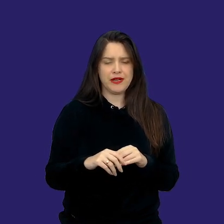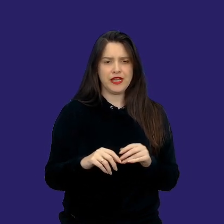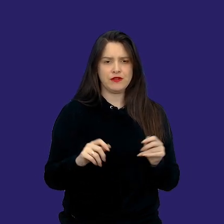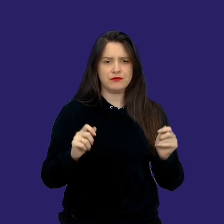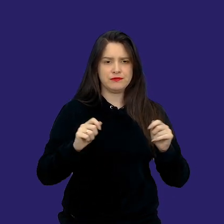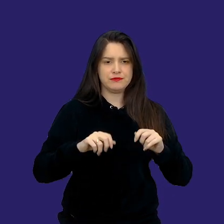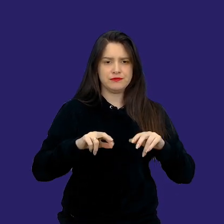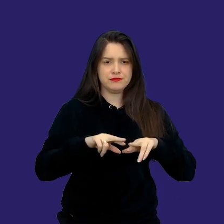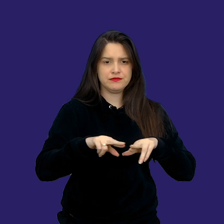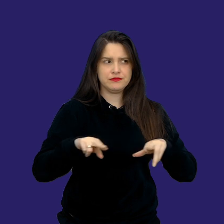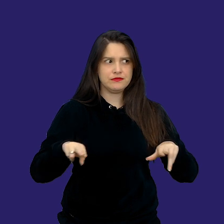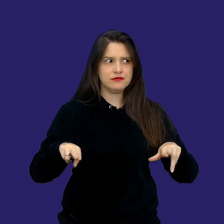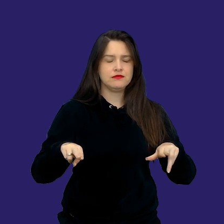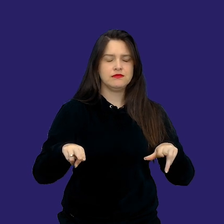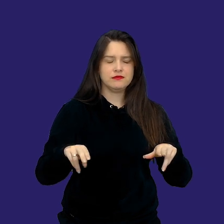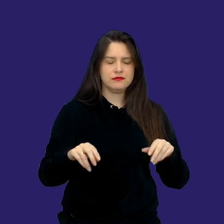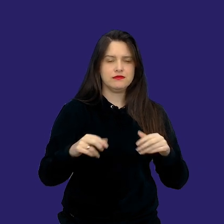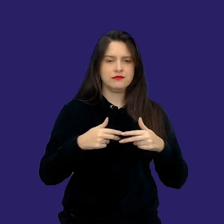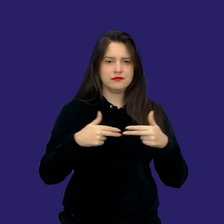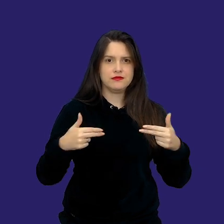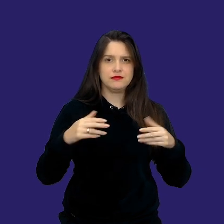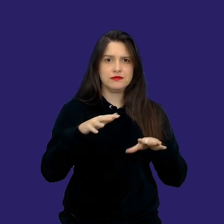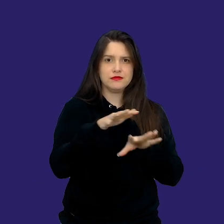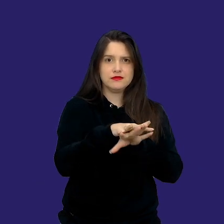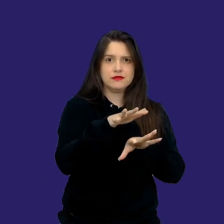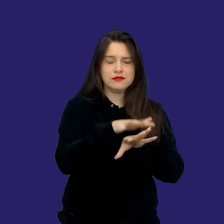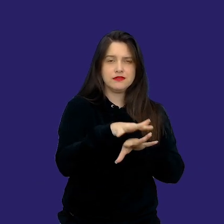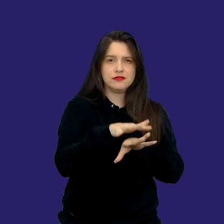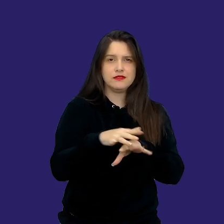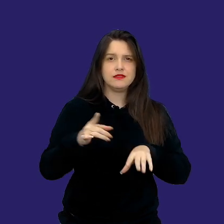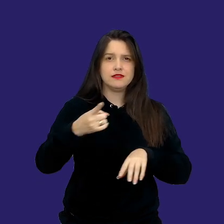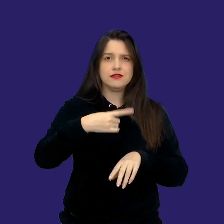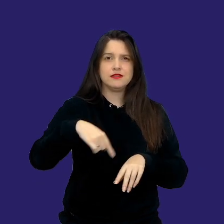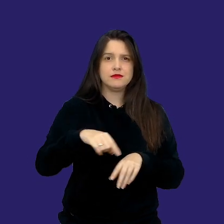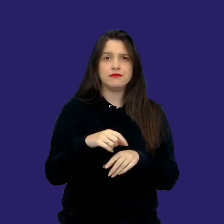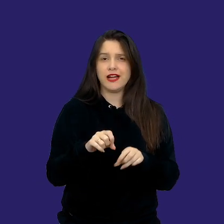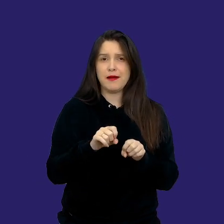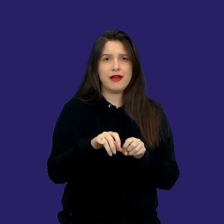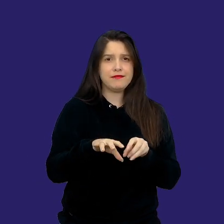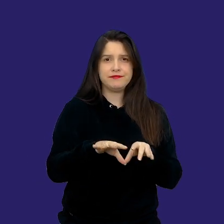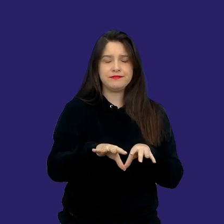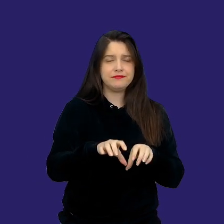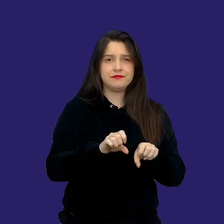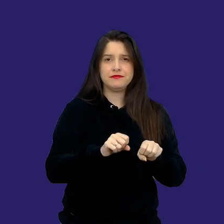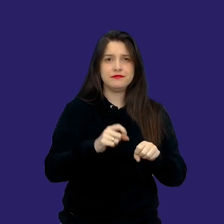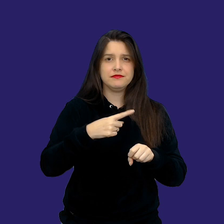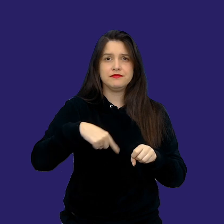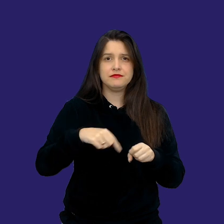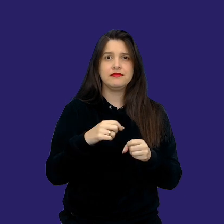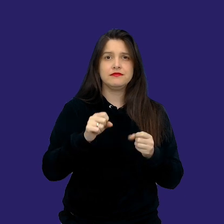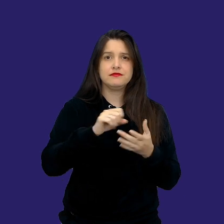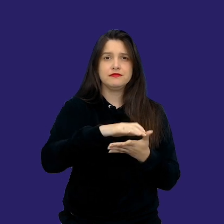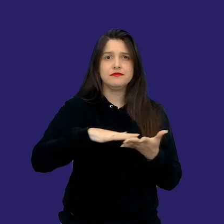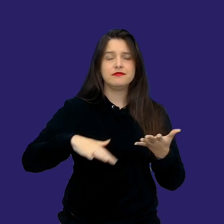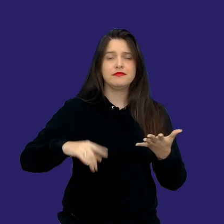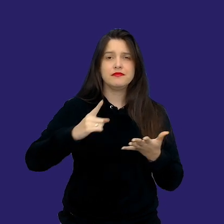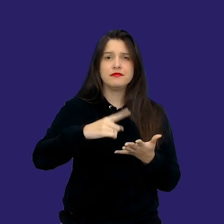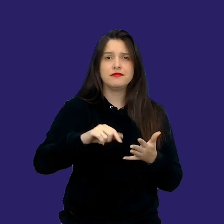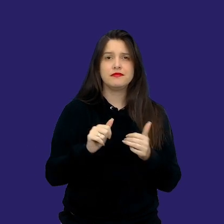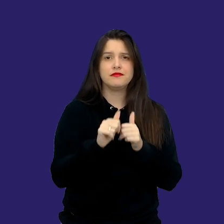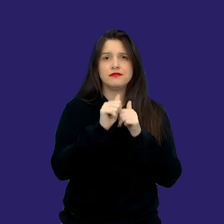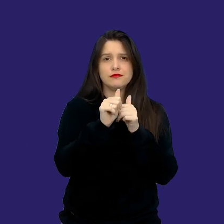poder acessar o material de matemática da sequência de atividade 6. Se você está me